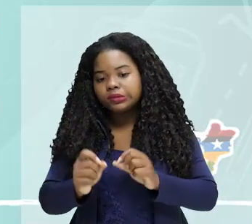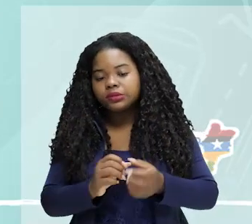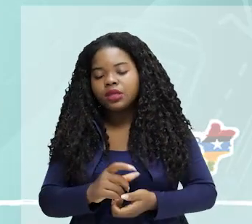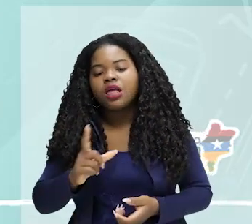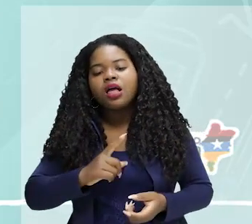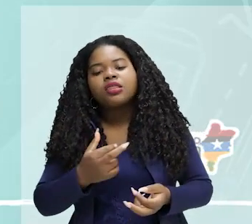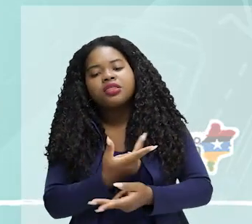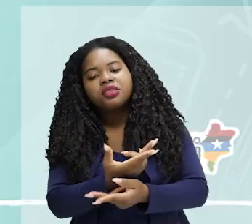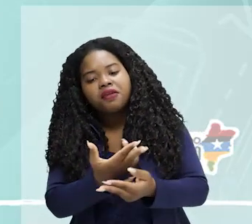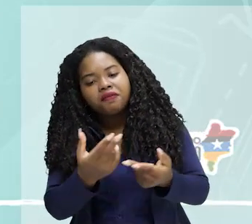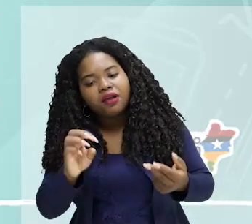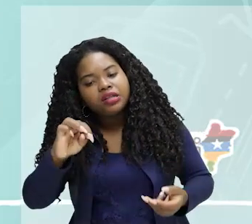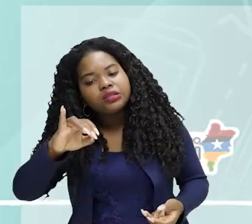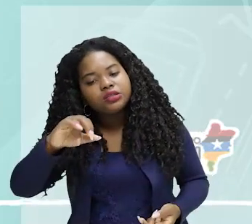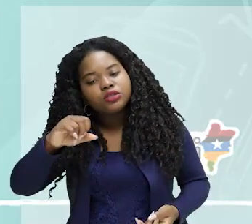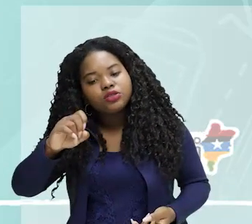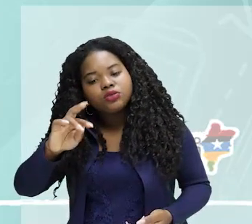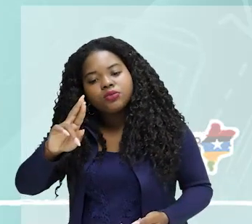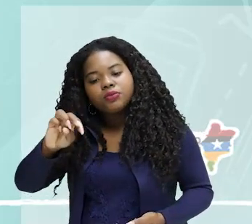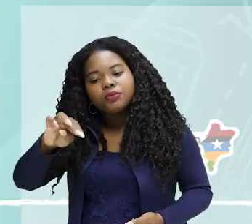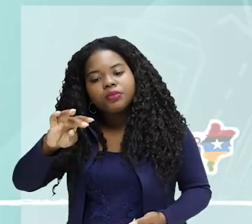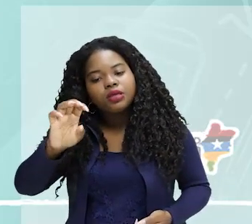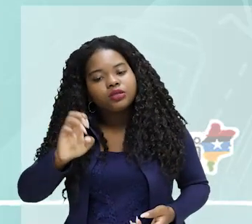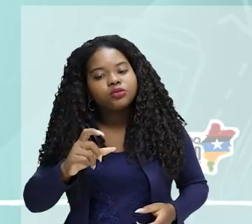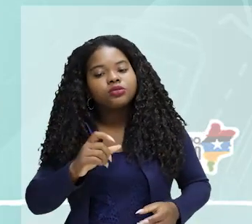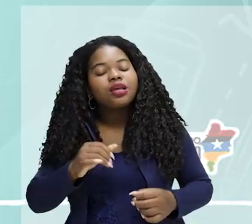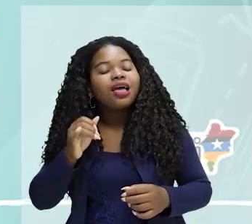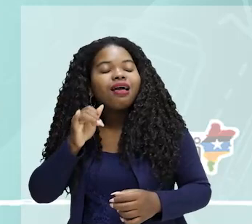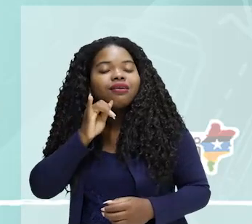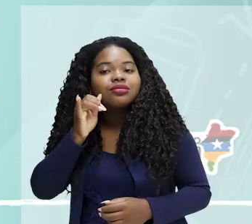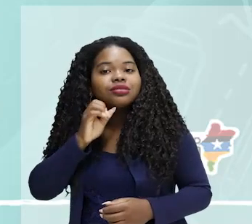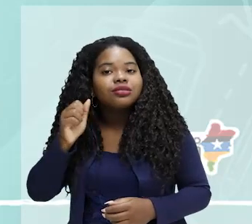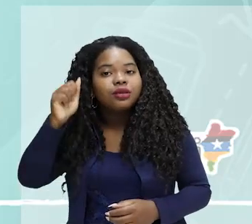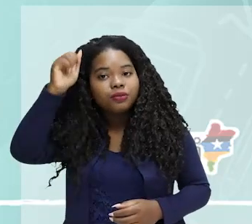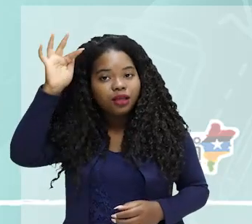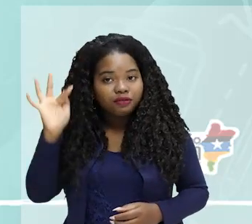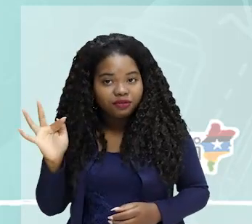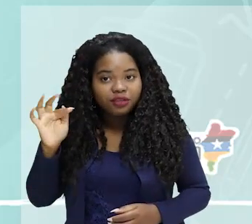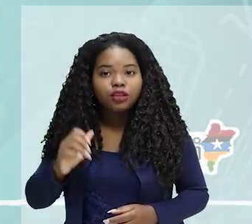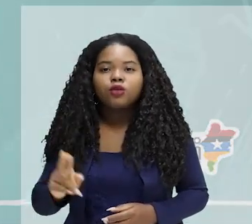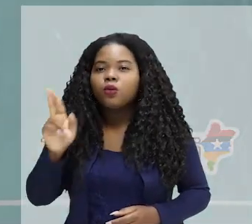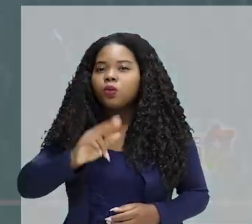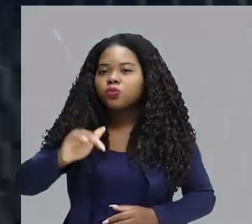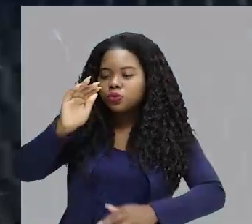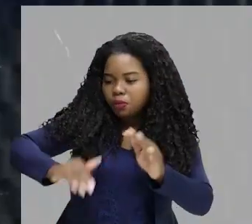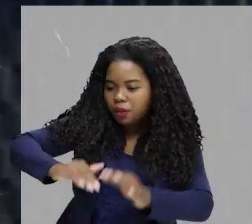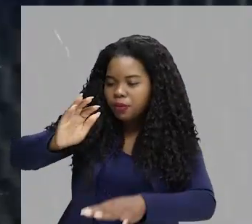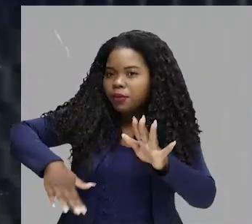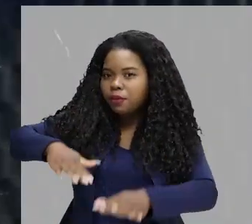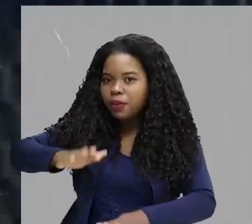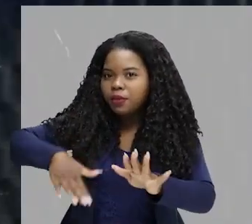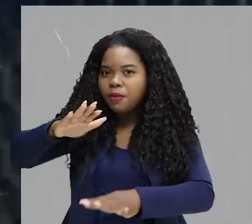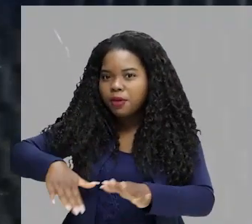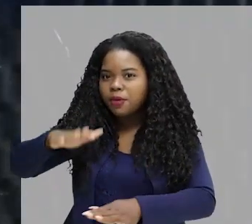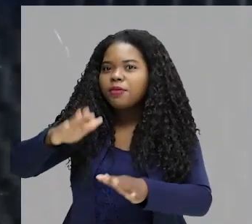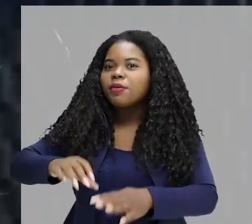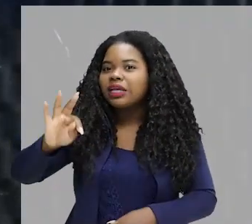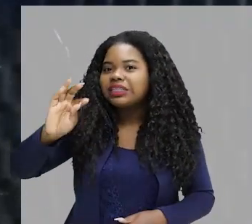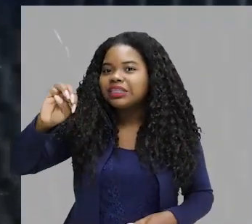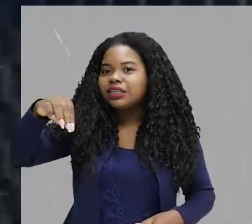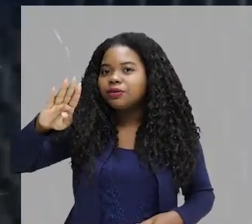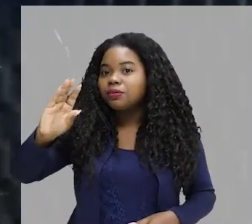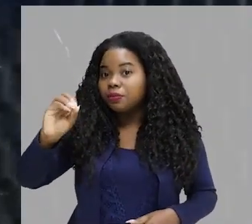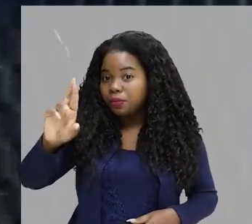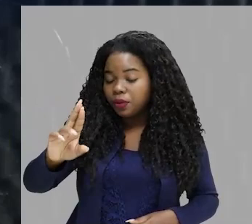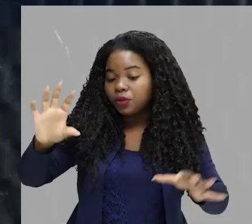tem instrumentos muito característicos, por exemplo, de ritmos africanos, com o uso do tambor, né? E que também é integrado à cultura